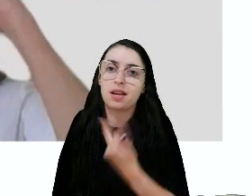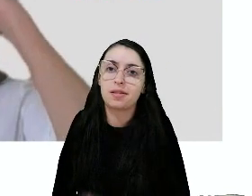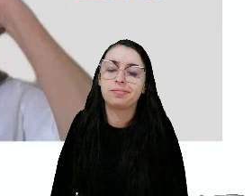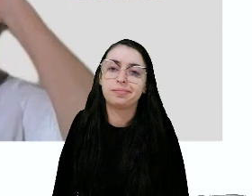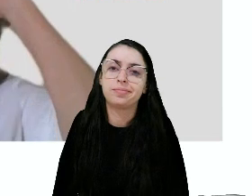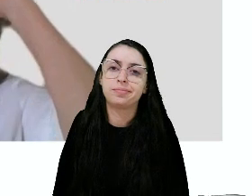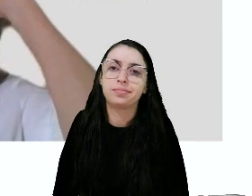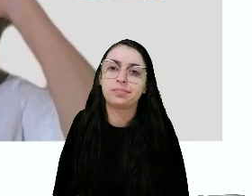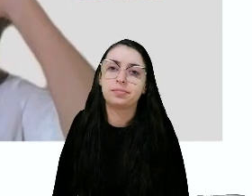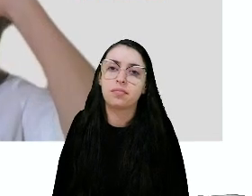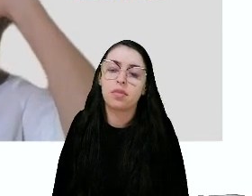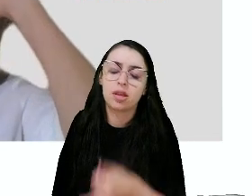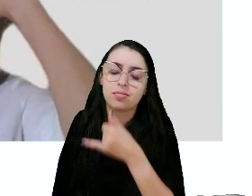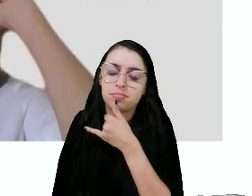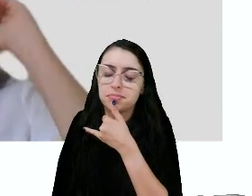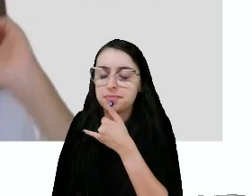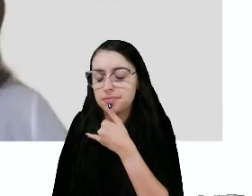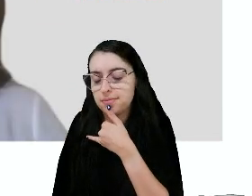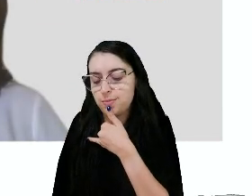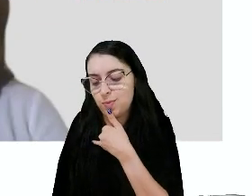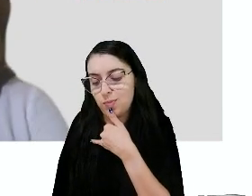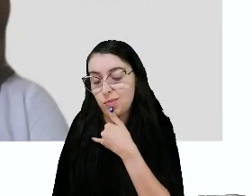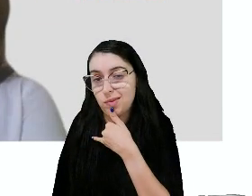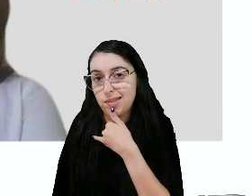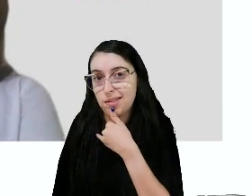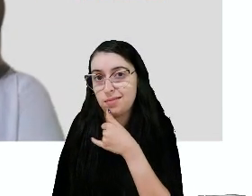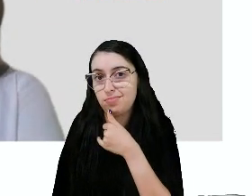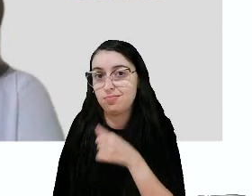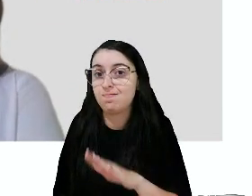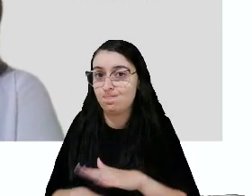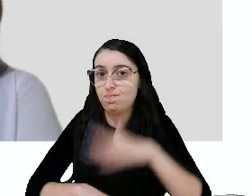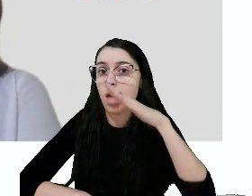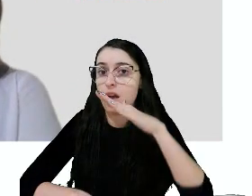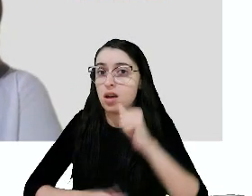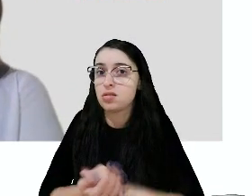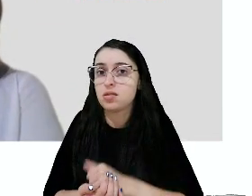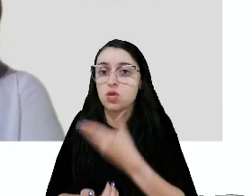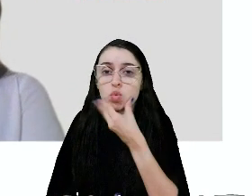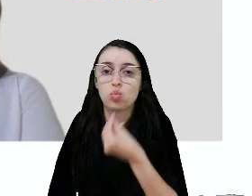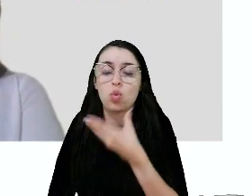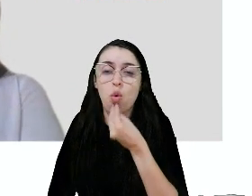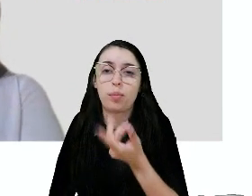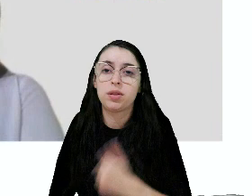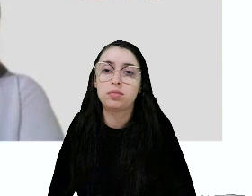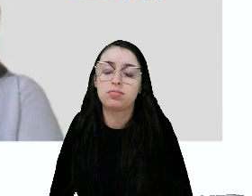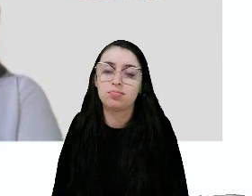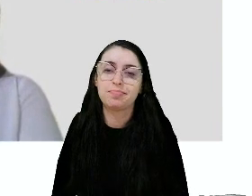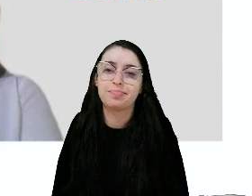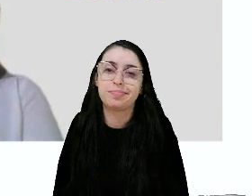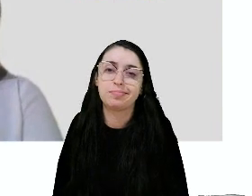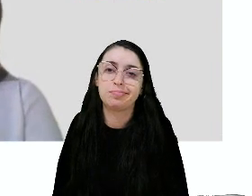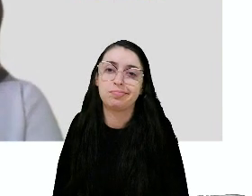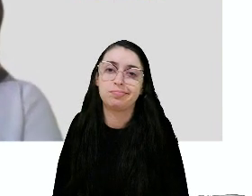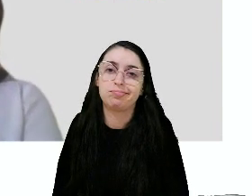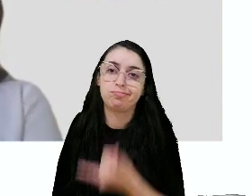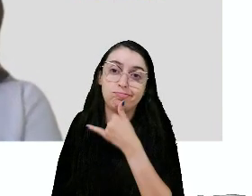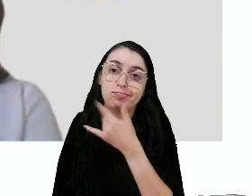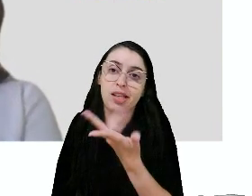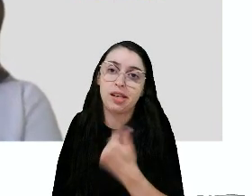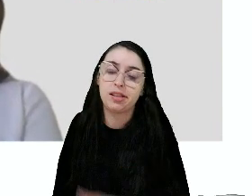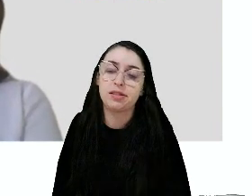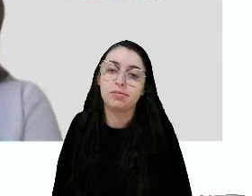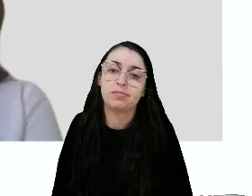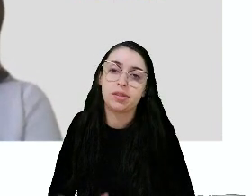mulheres acabam se deprimindo mais do que os próprios homens. Não é? Para não falar no que é tão trágico,